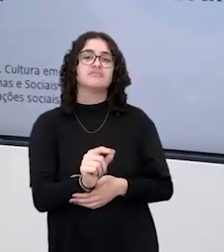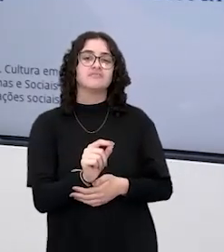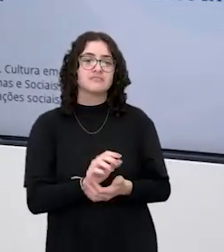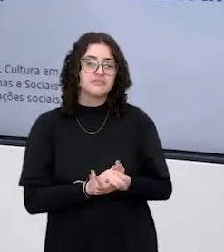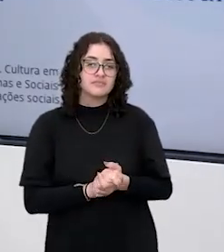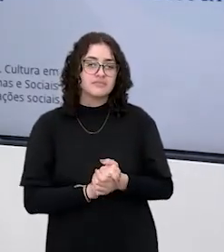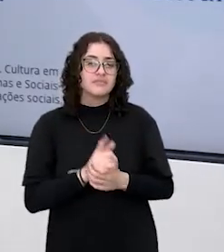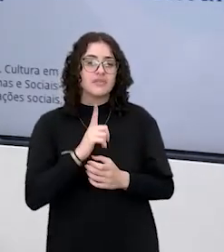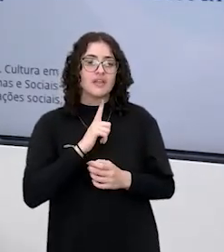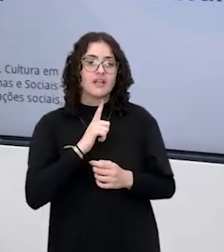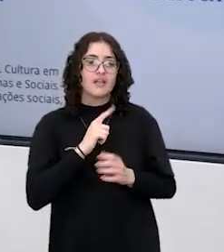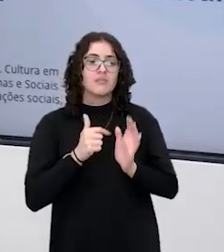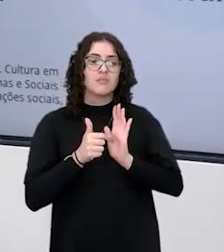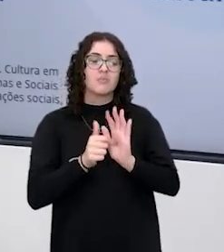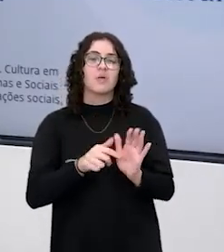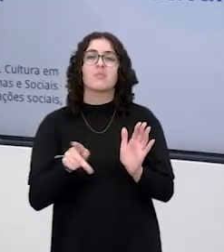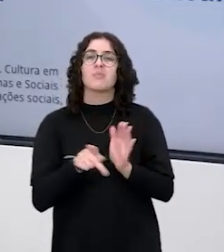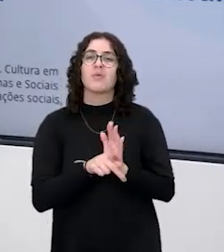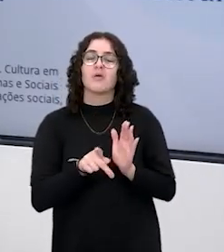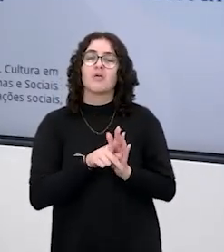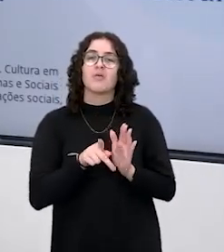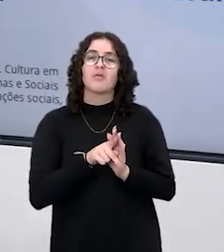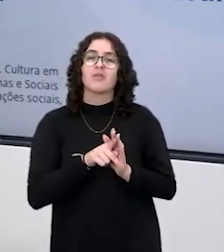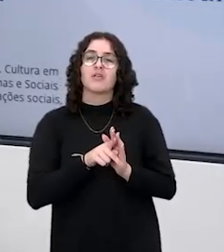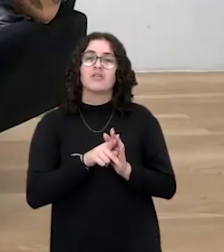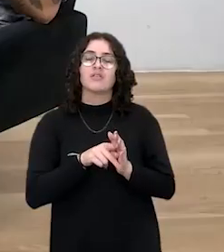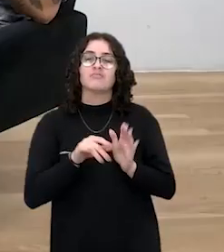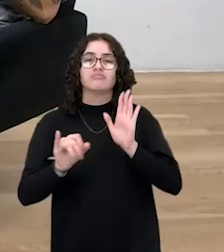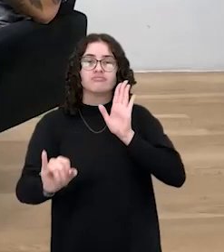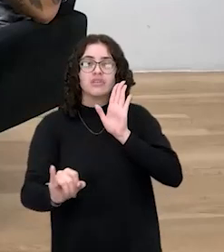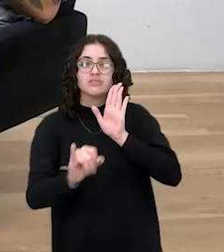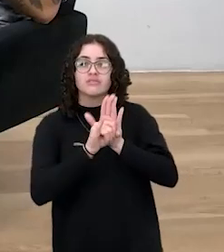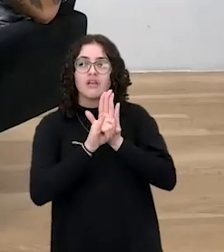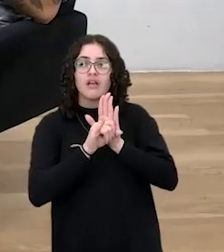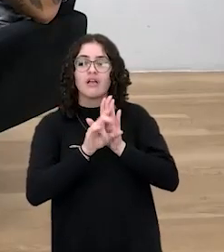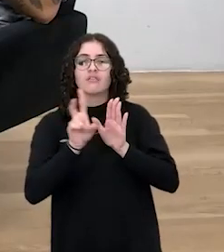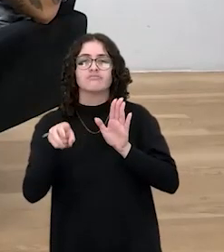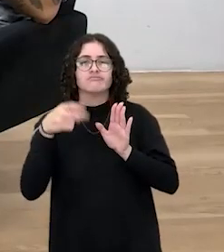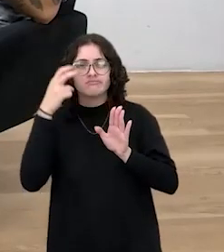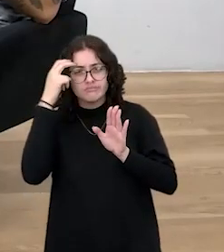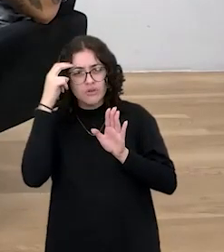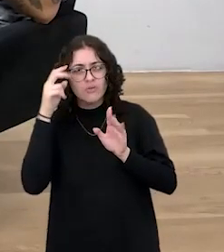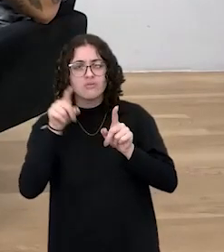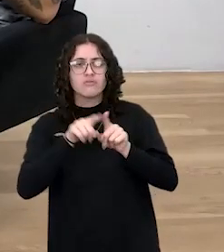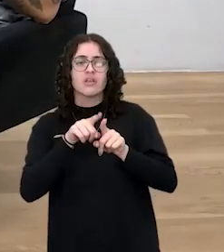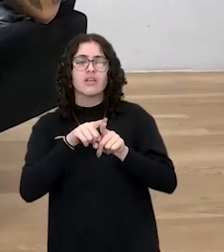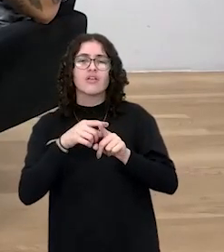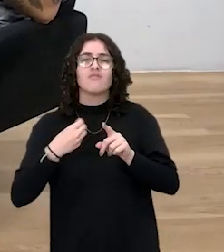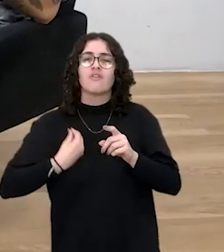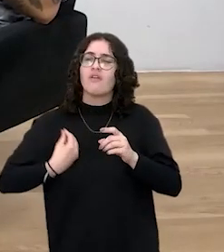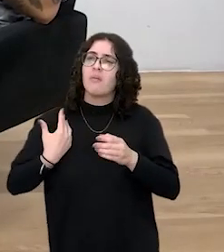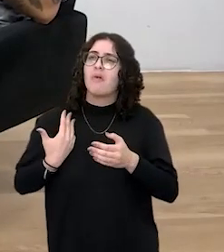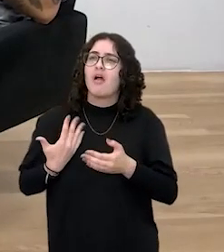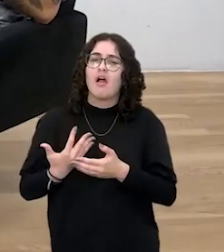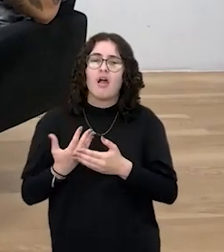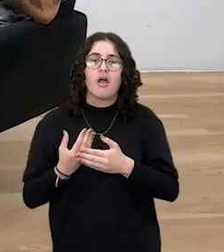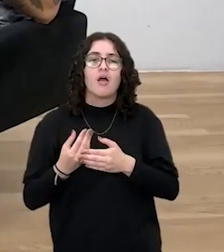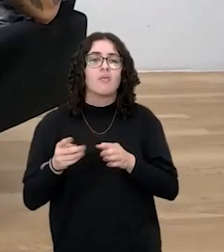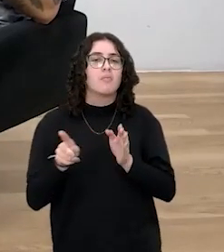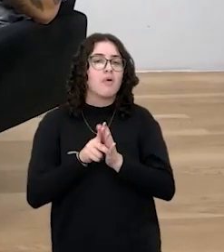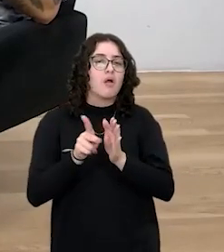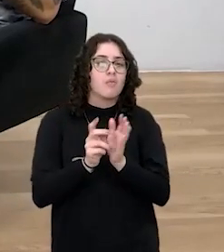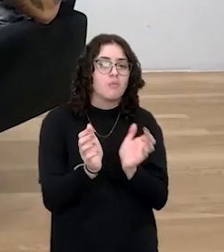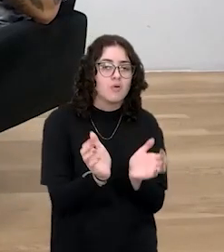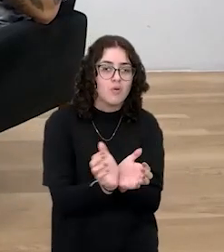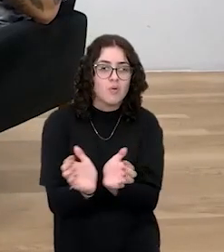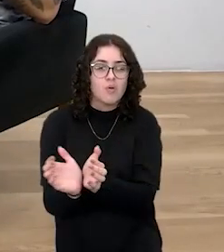projetam as nacionalidades, as identidades, os padrões para si mesma e para o redor